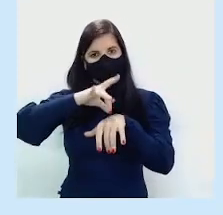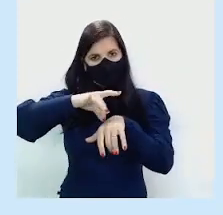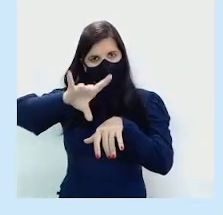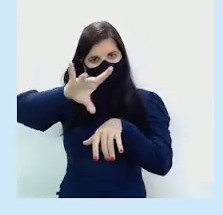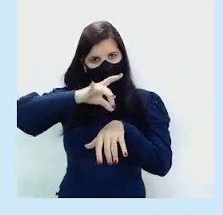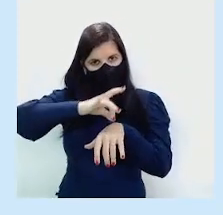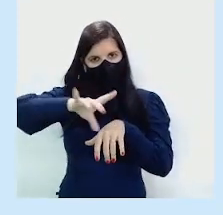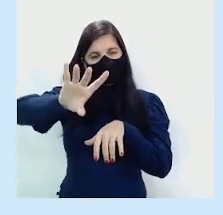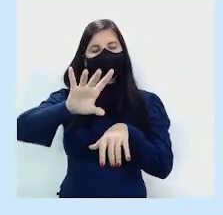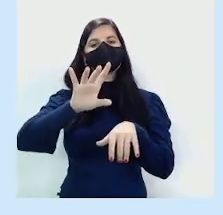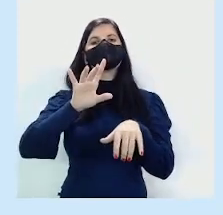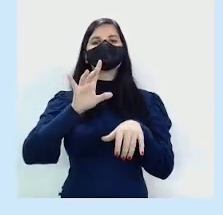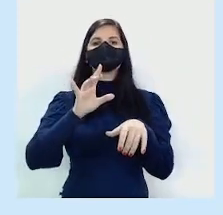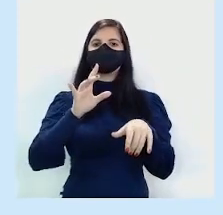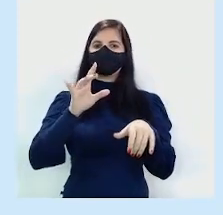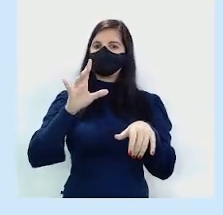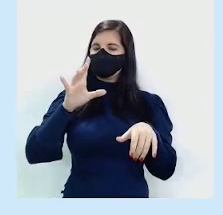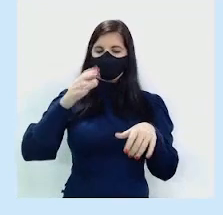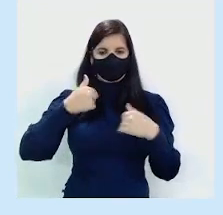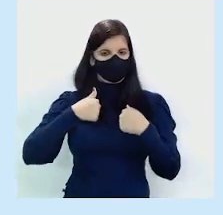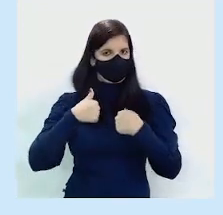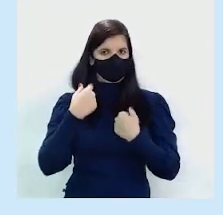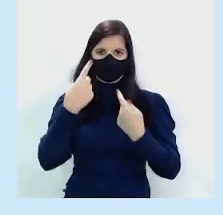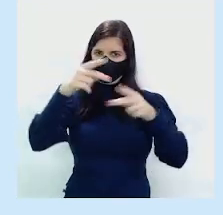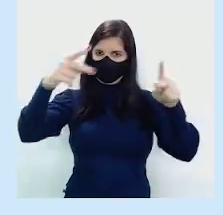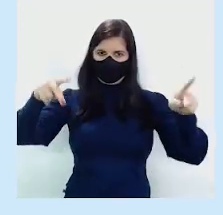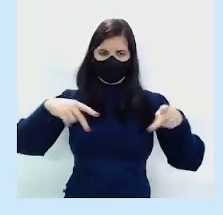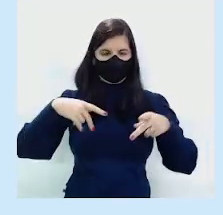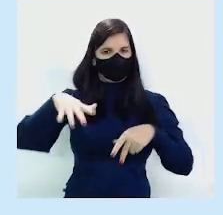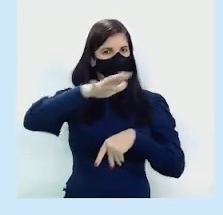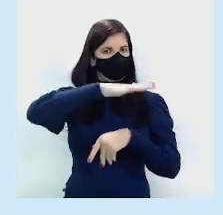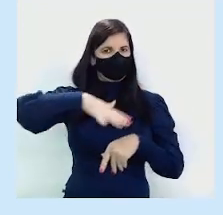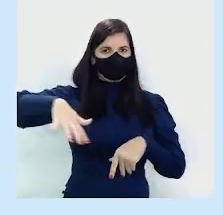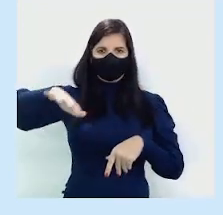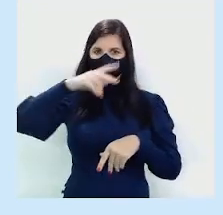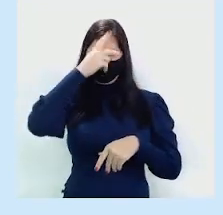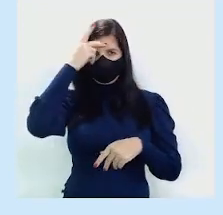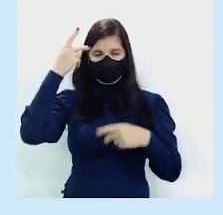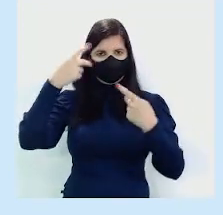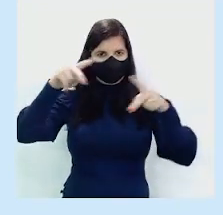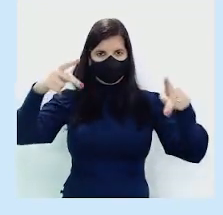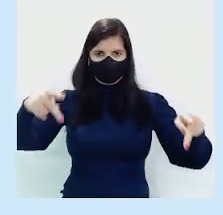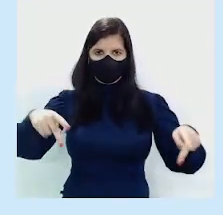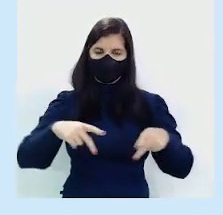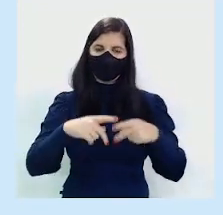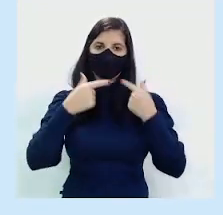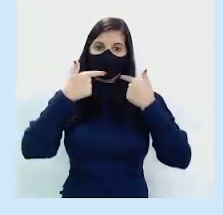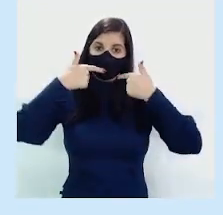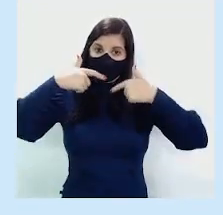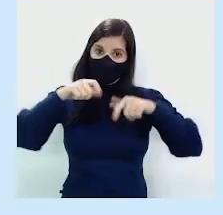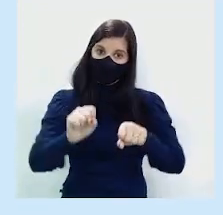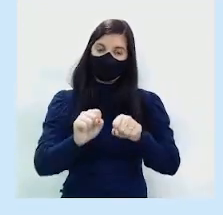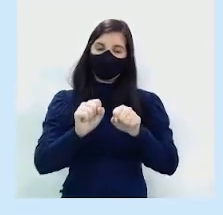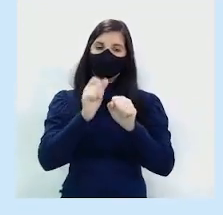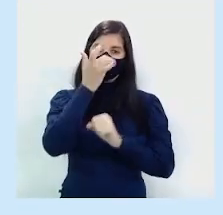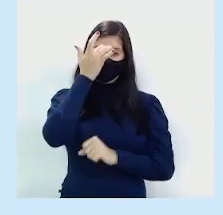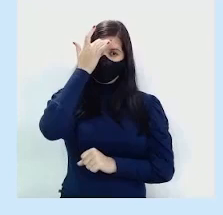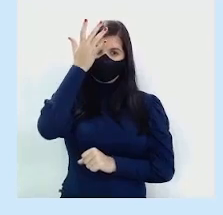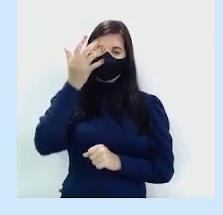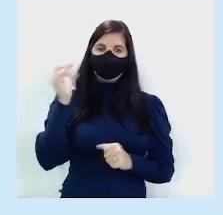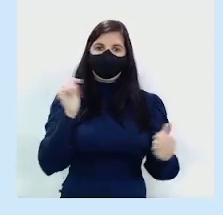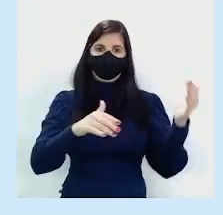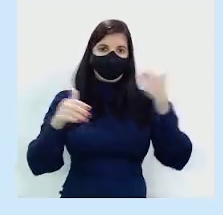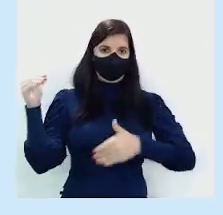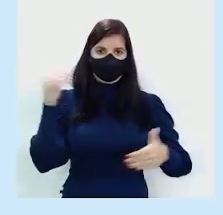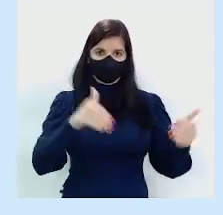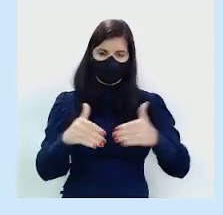uma informação para mim, para você, para as pessoas de forma geral. Precisa ser uma linguagem de fácil acesso, que a